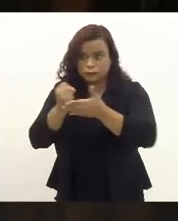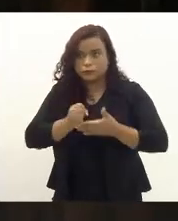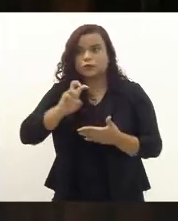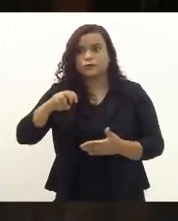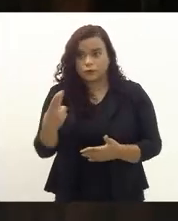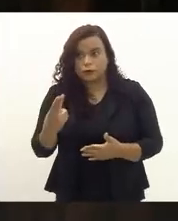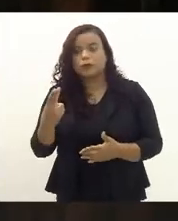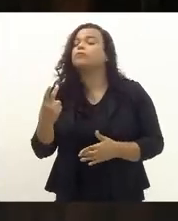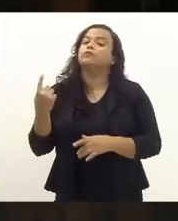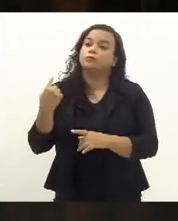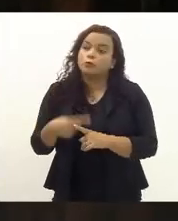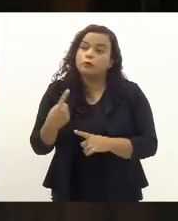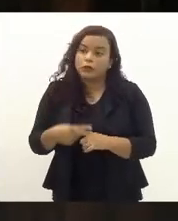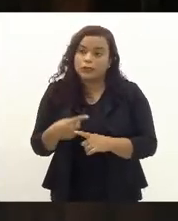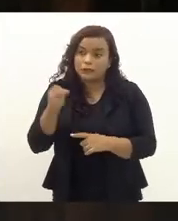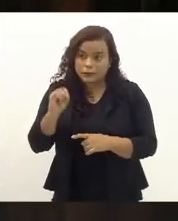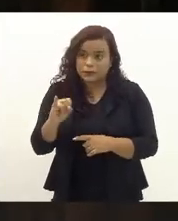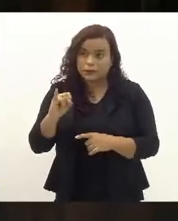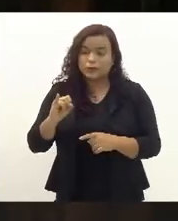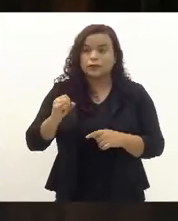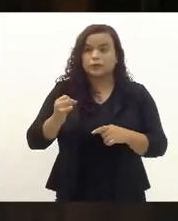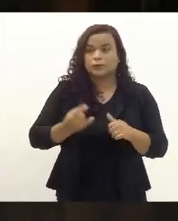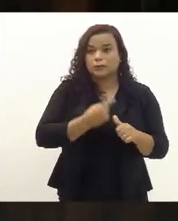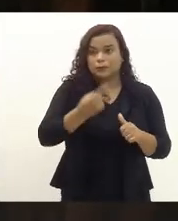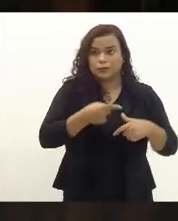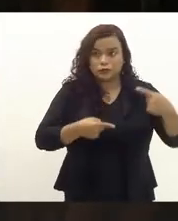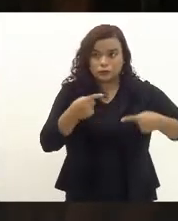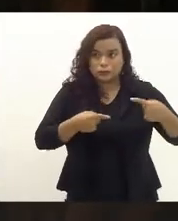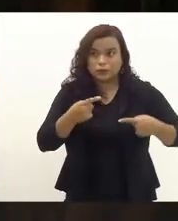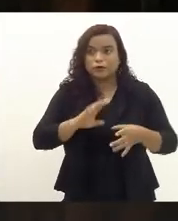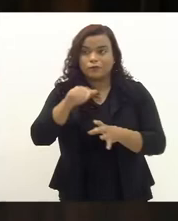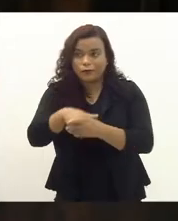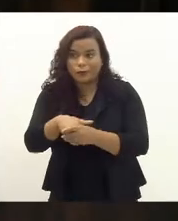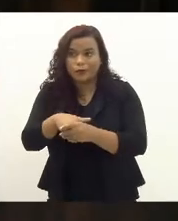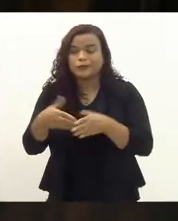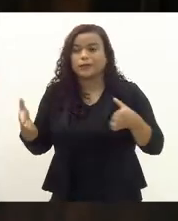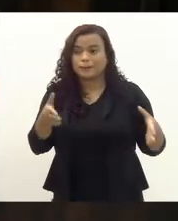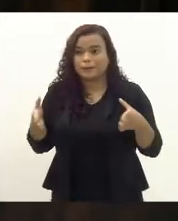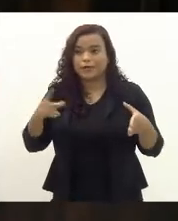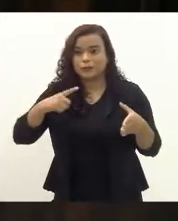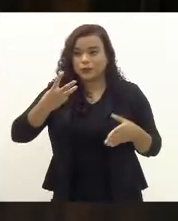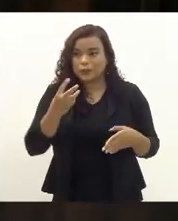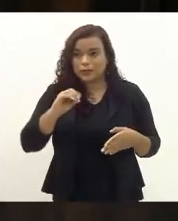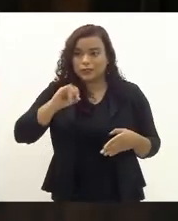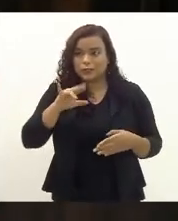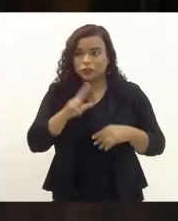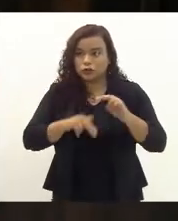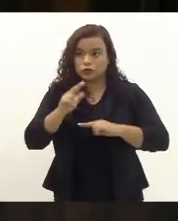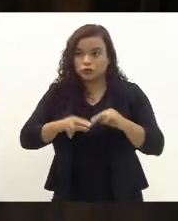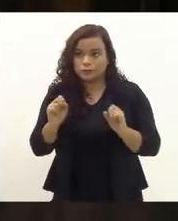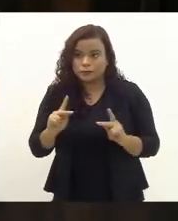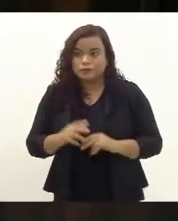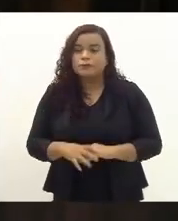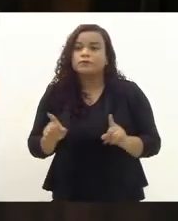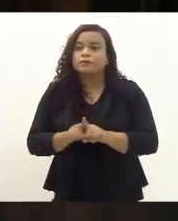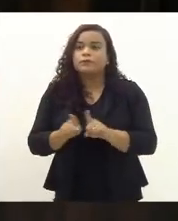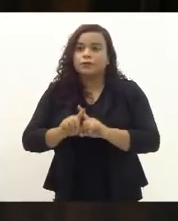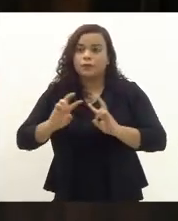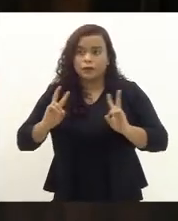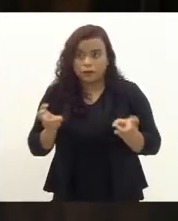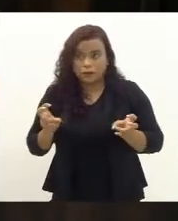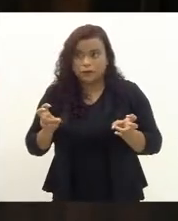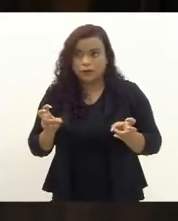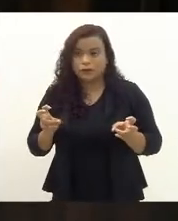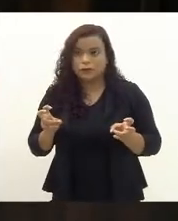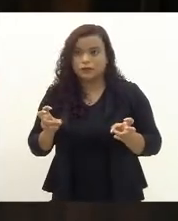é porque se tiver em primeira discussão A gente volta e vai de prazo de 30 de junho e relação à